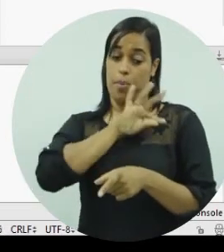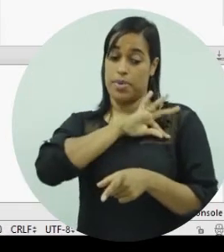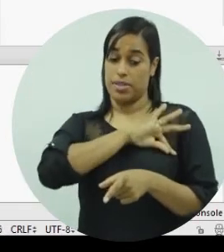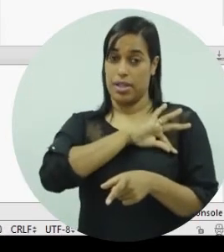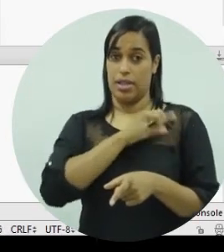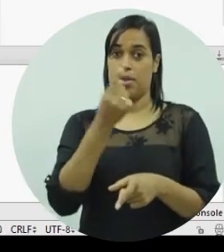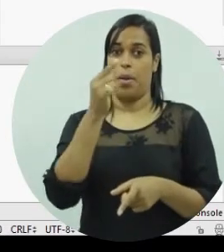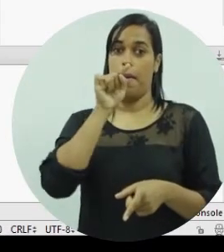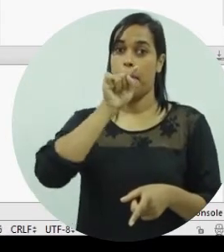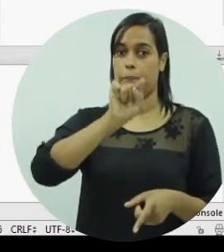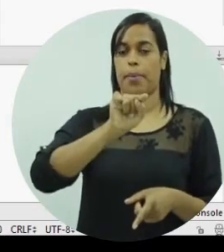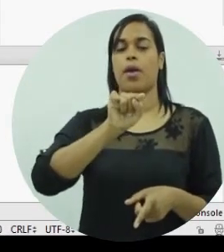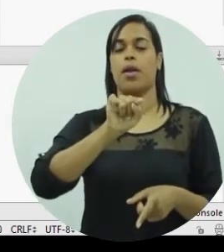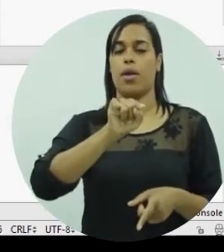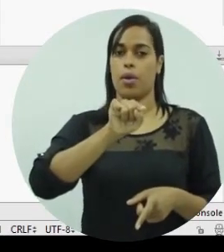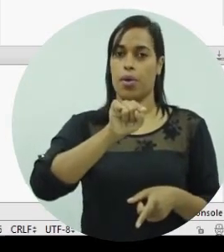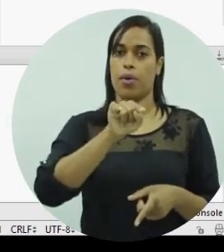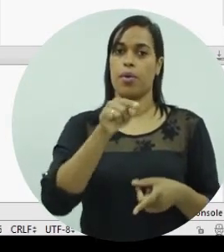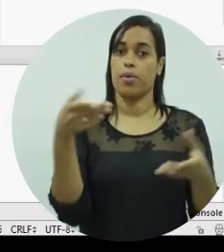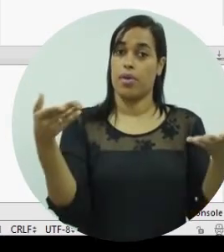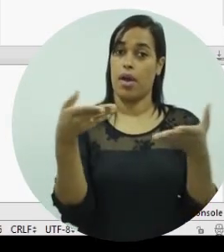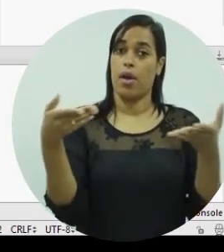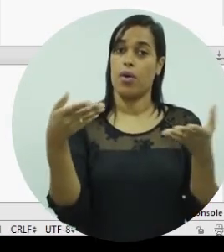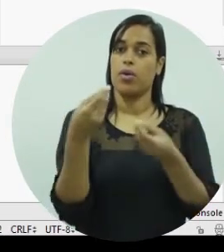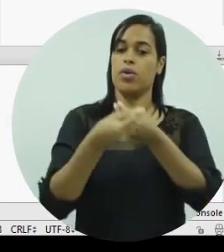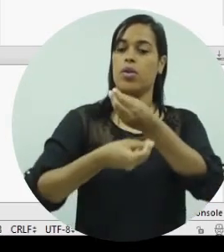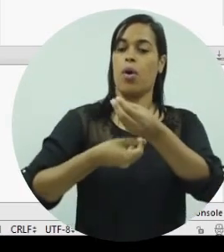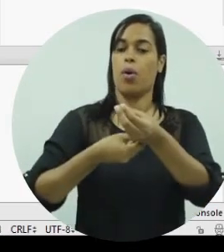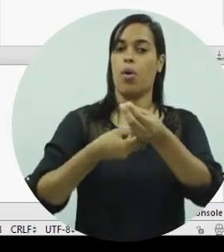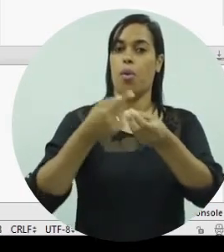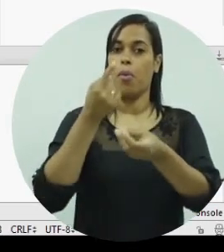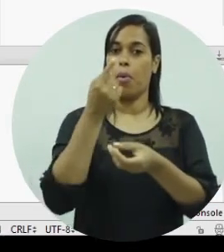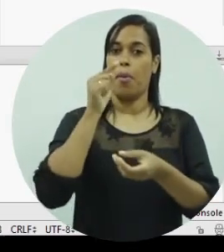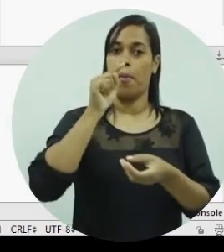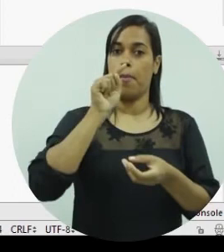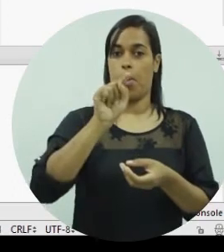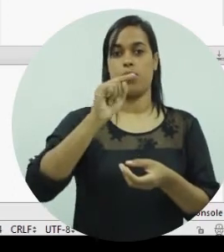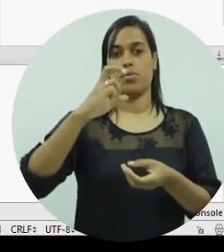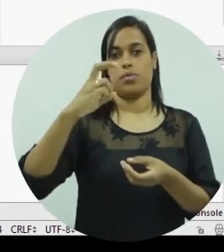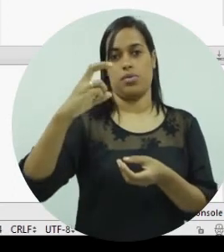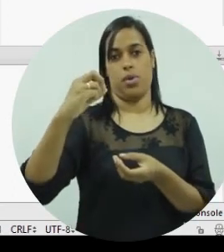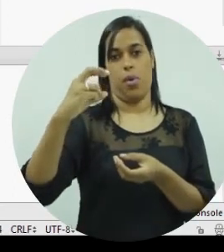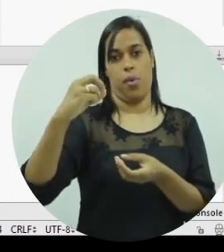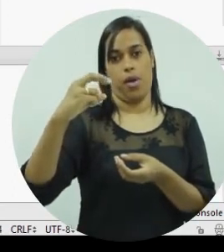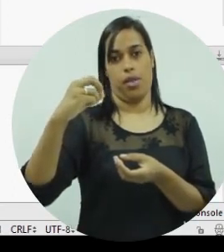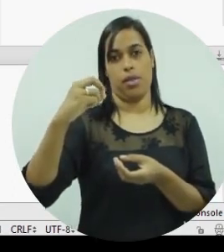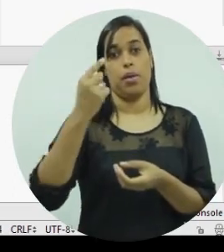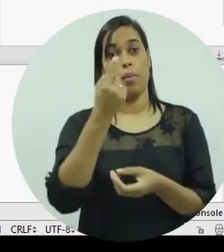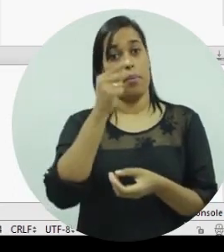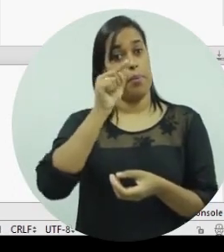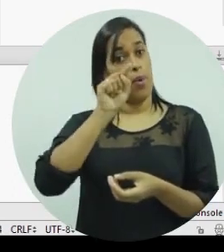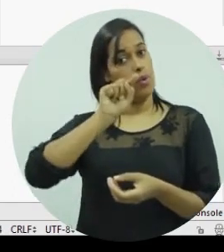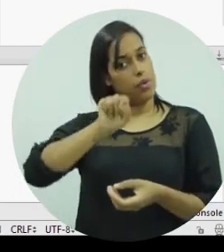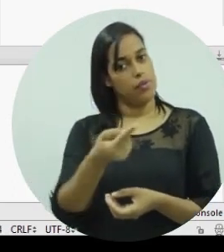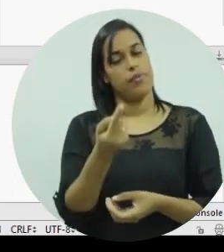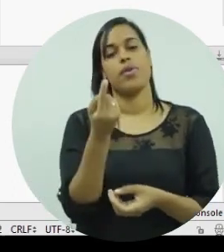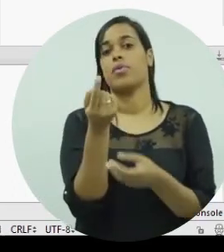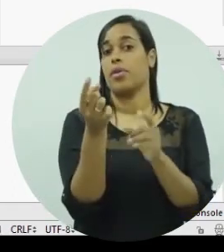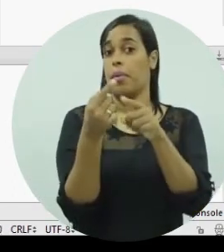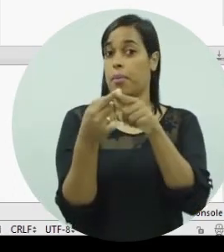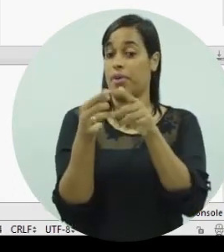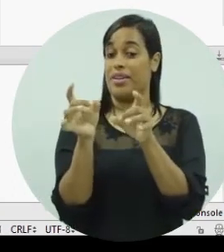1000 e agora a fração, ponto 50. Ponto e vírgula, porque finaliza, toda vez